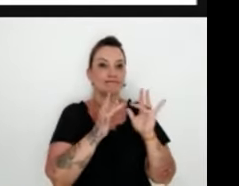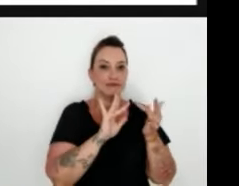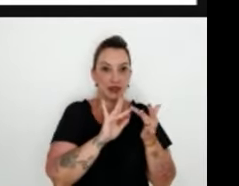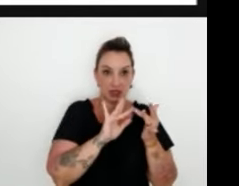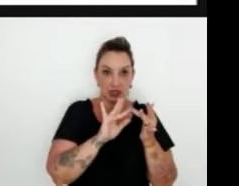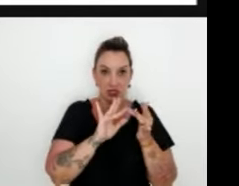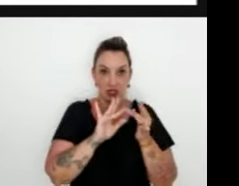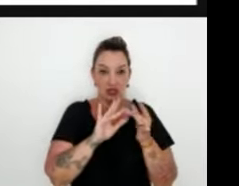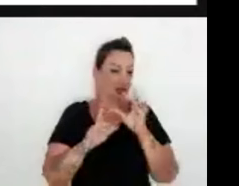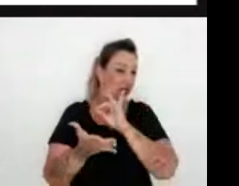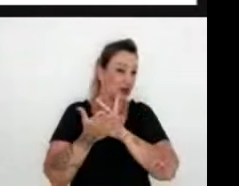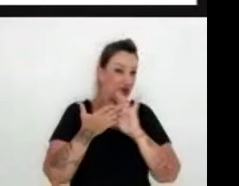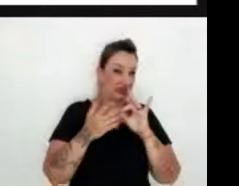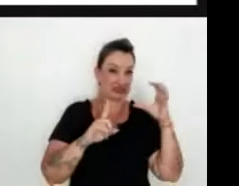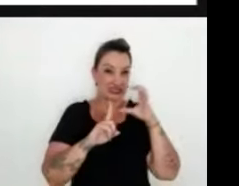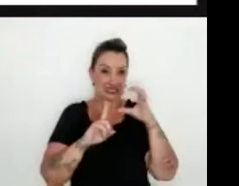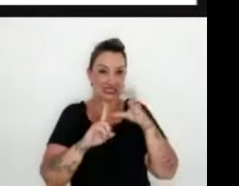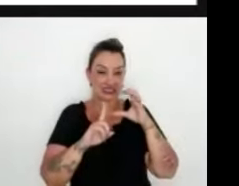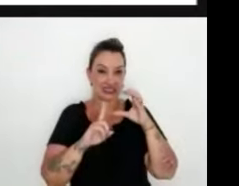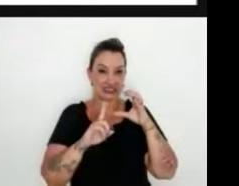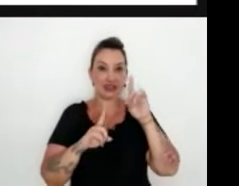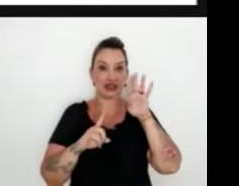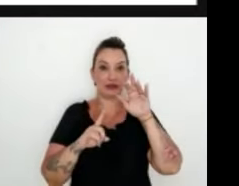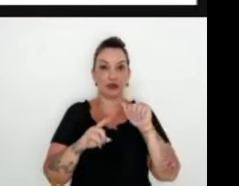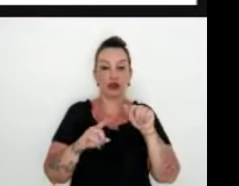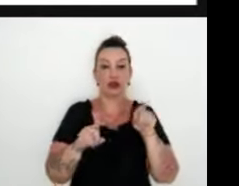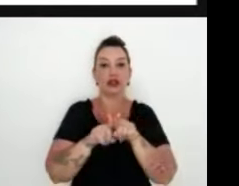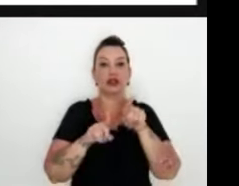haters, agressores de Débora Diniz, e esses grupos com